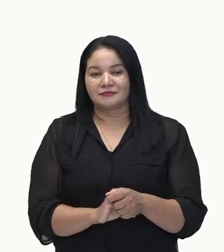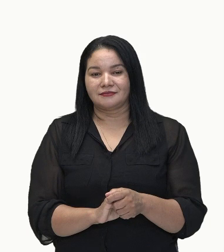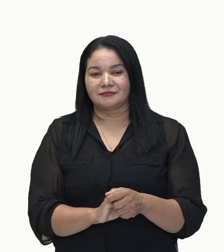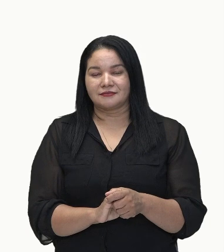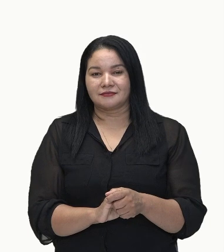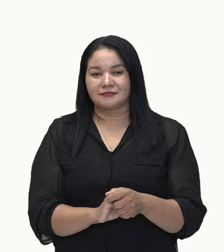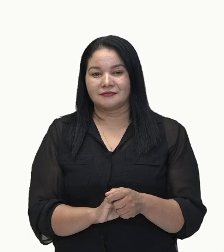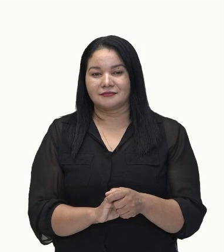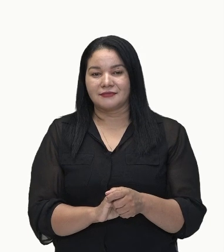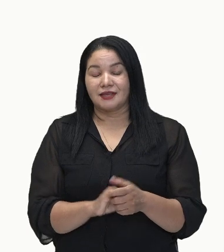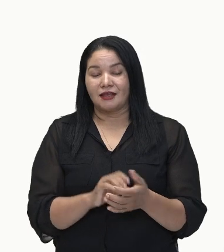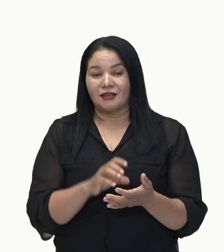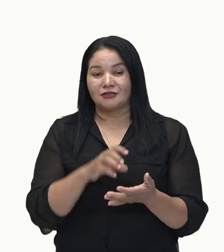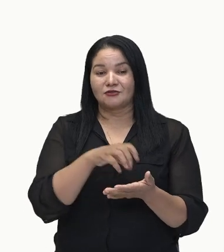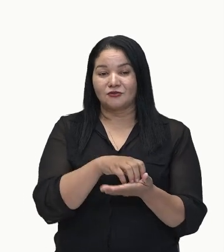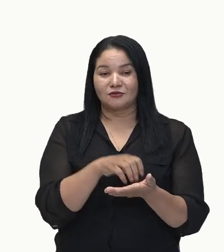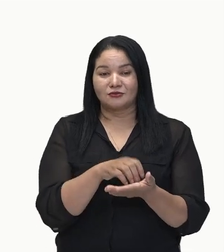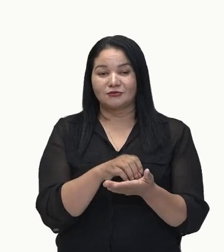do sujeito.